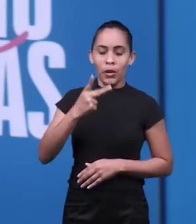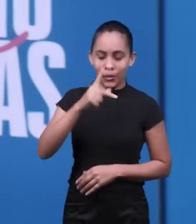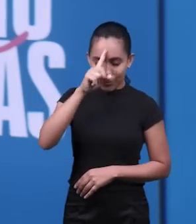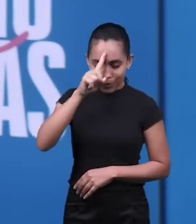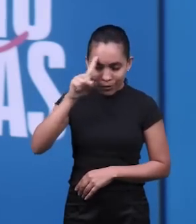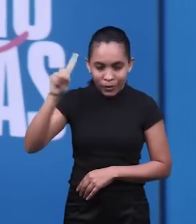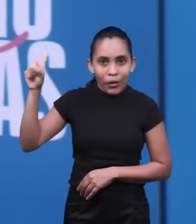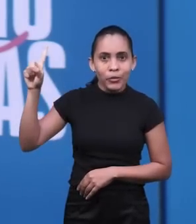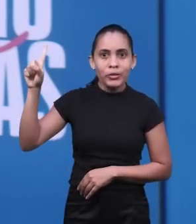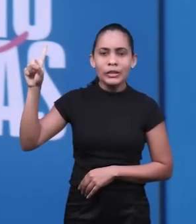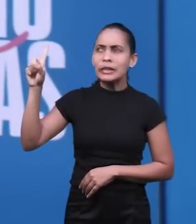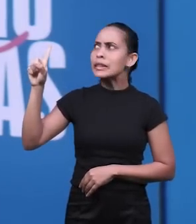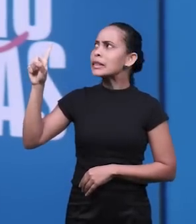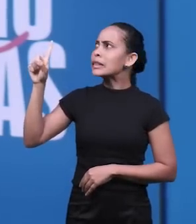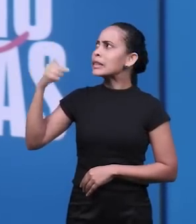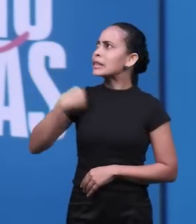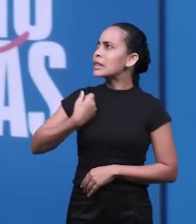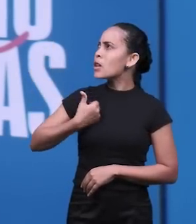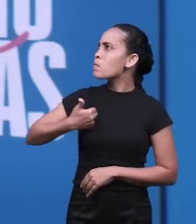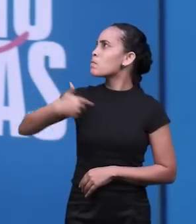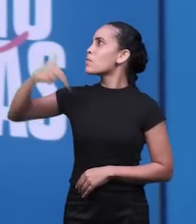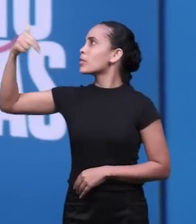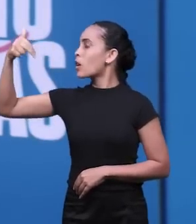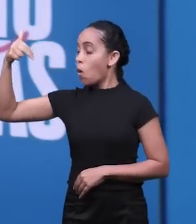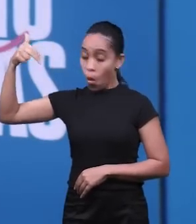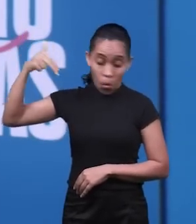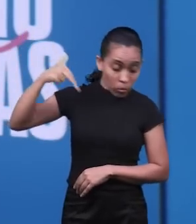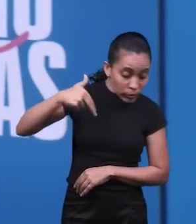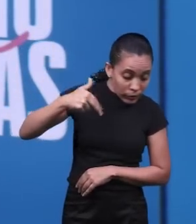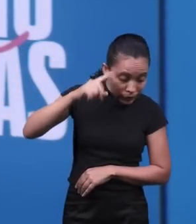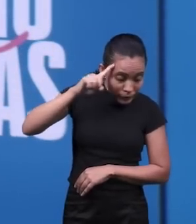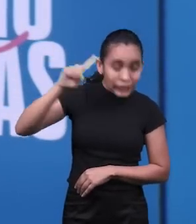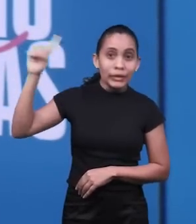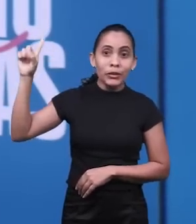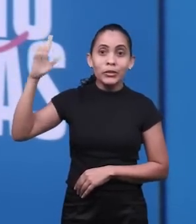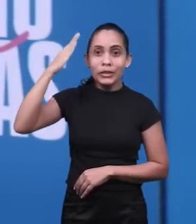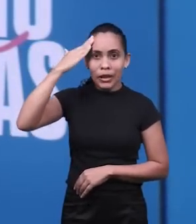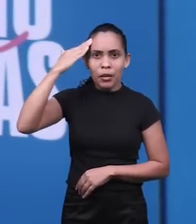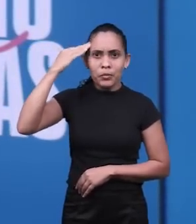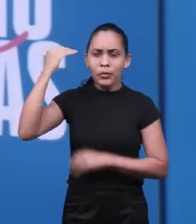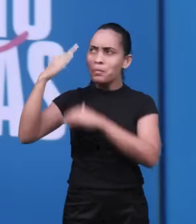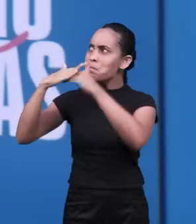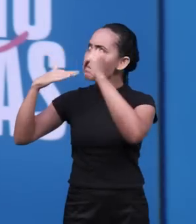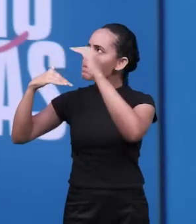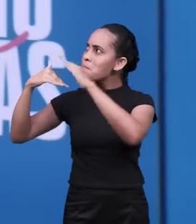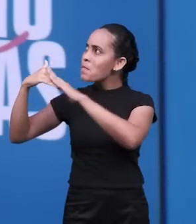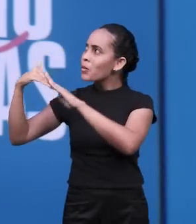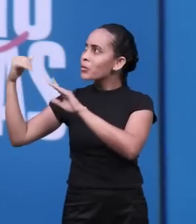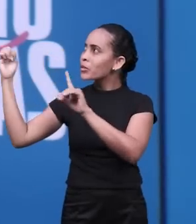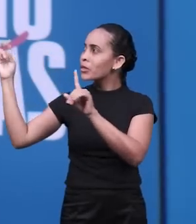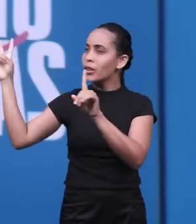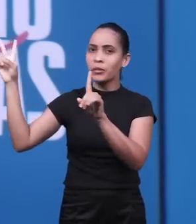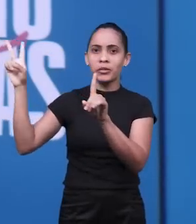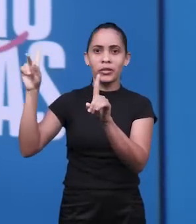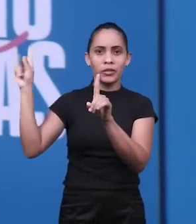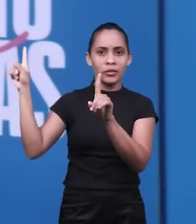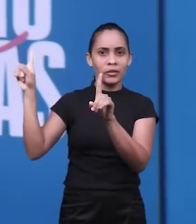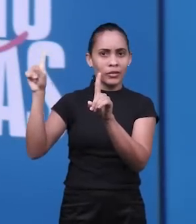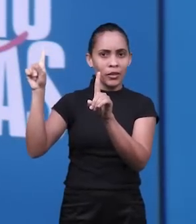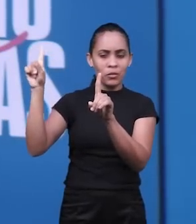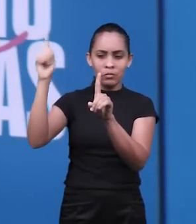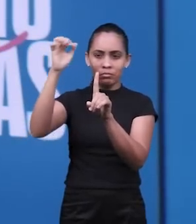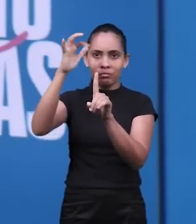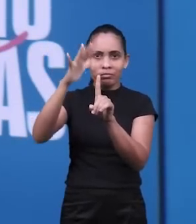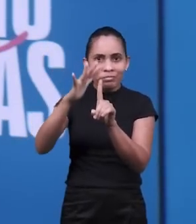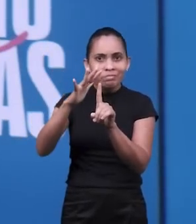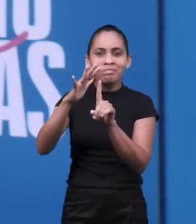subir aos céus, lá tu estarás, se descer ao Seol, até ali a tua mão me encontrará. E ele fala,